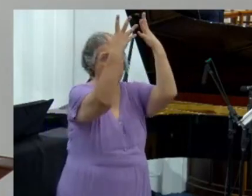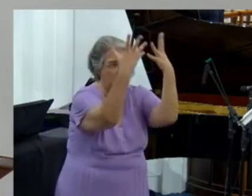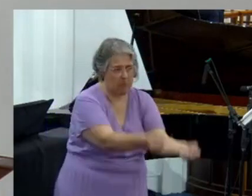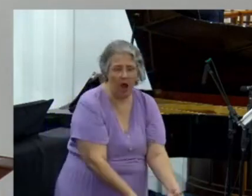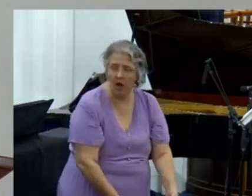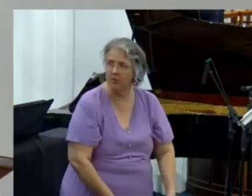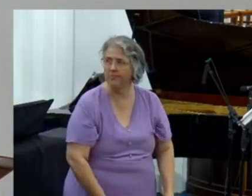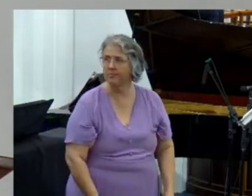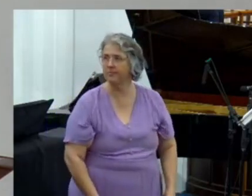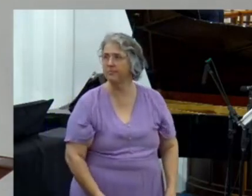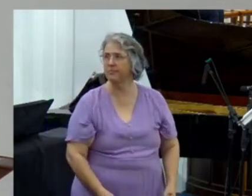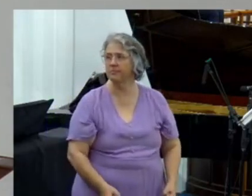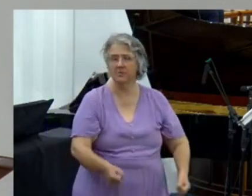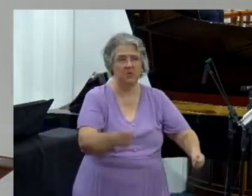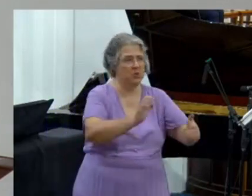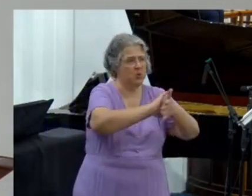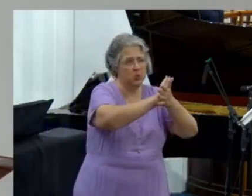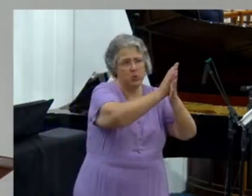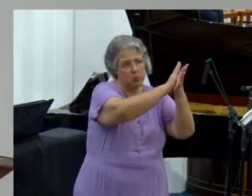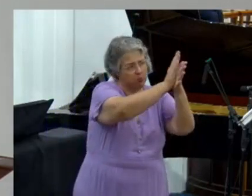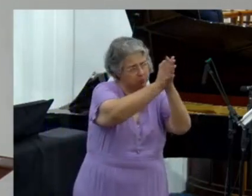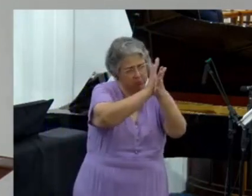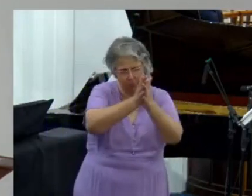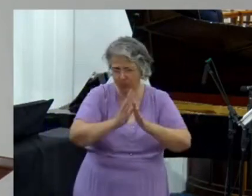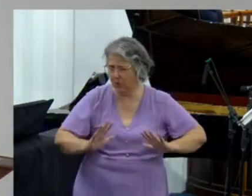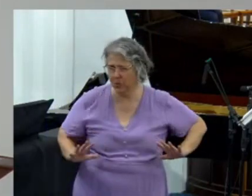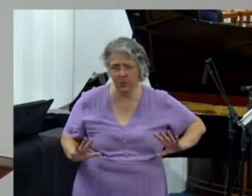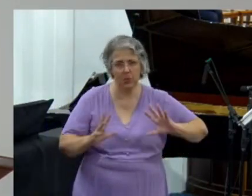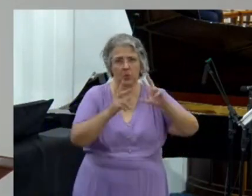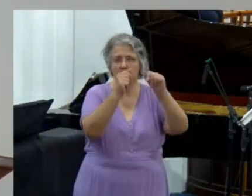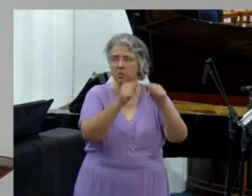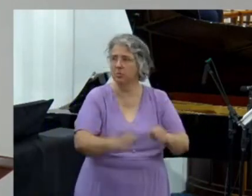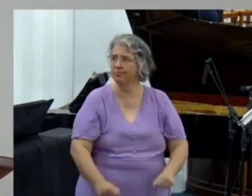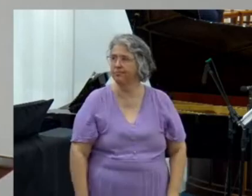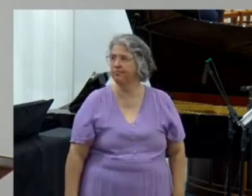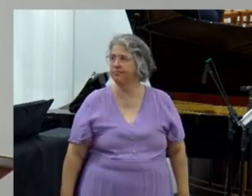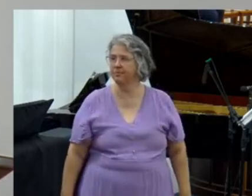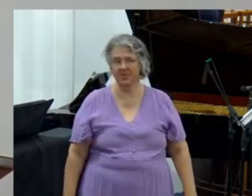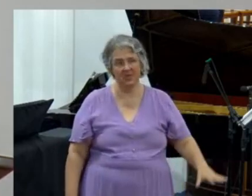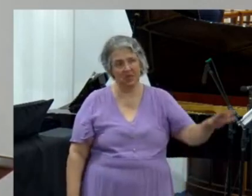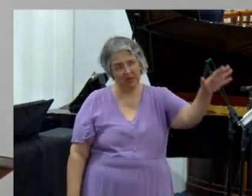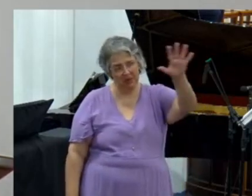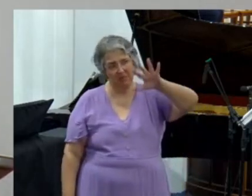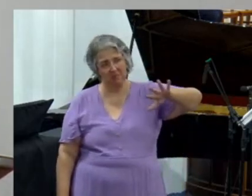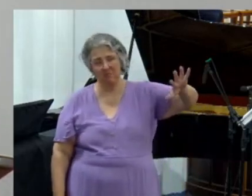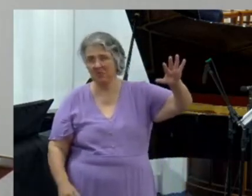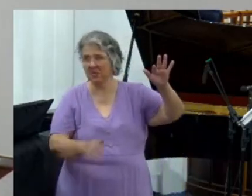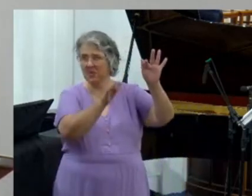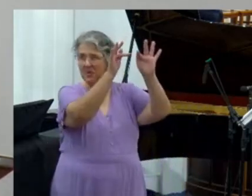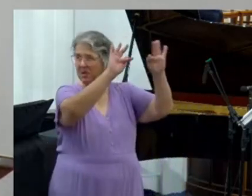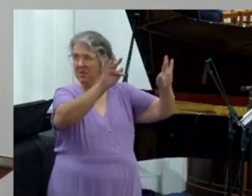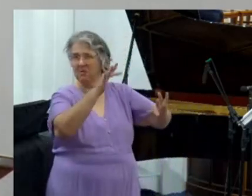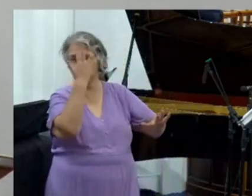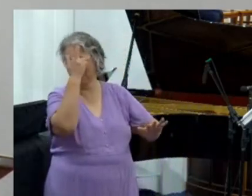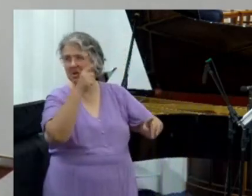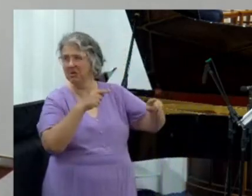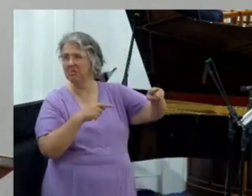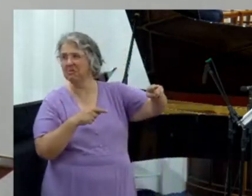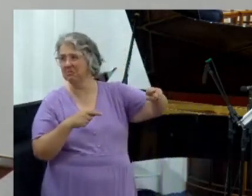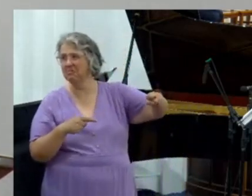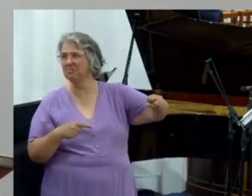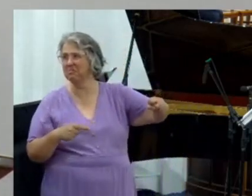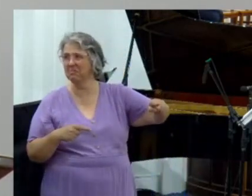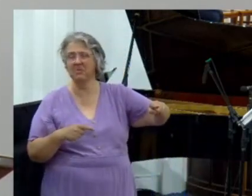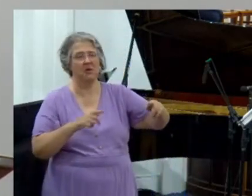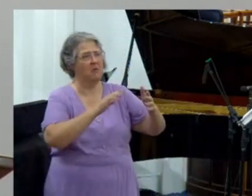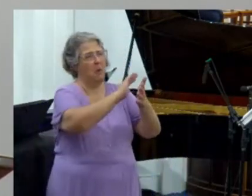sobre pedra que não seja derrubada. Cada um dos movimentos registrados por